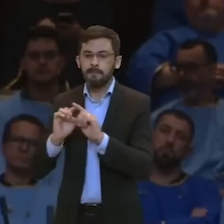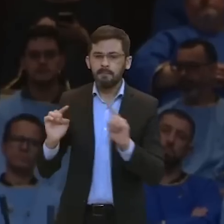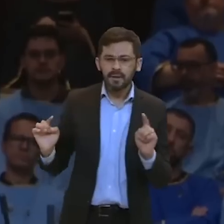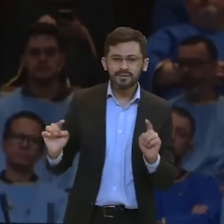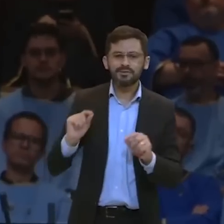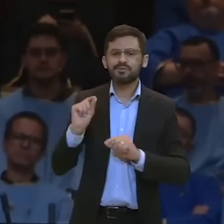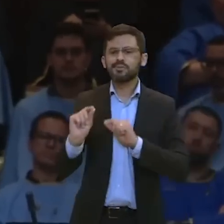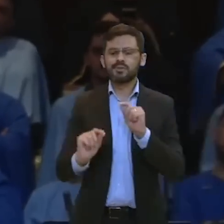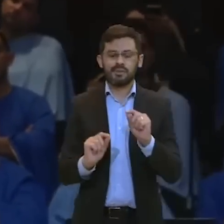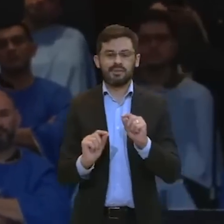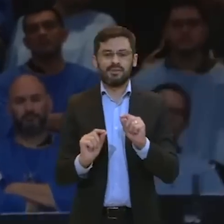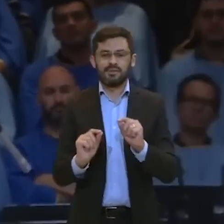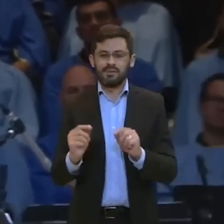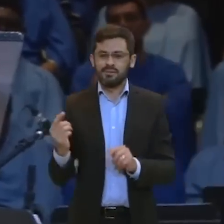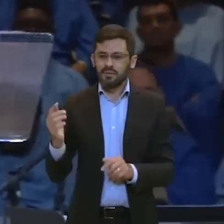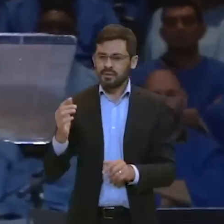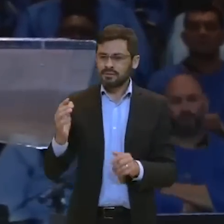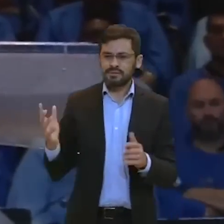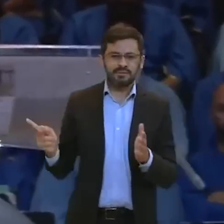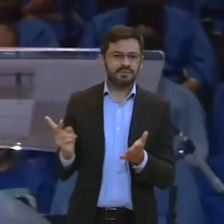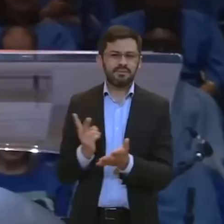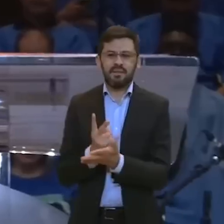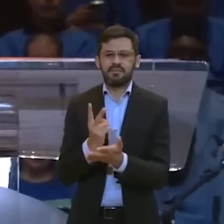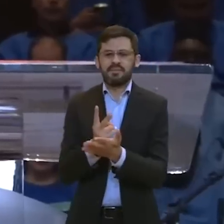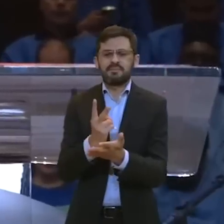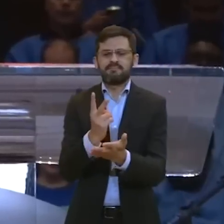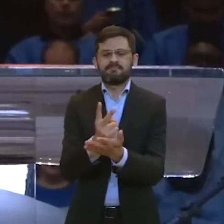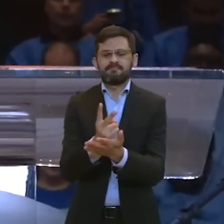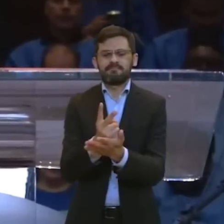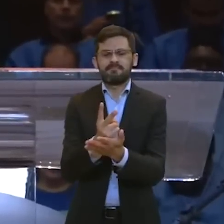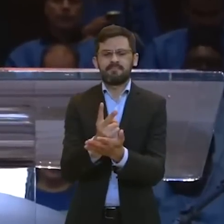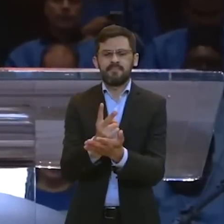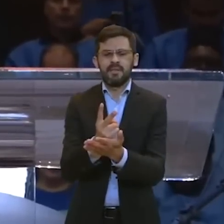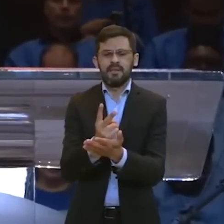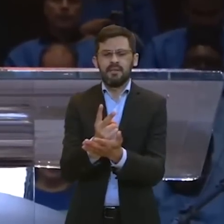na verdade, eles encarnavam, eles